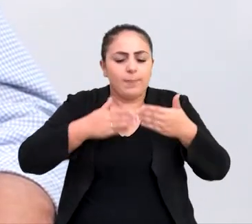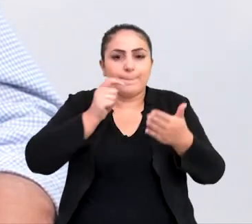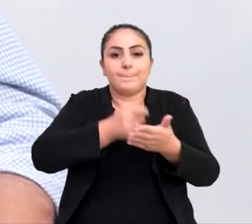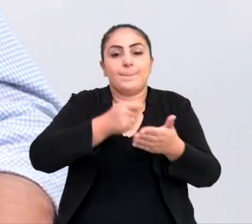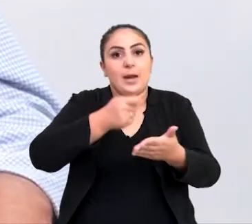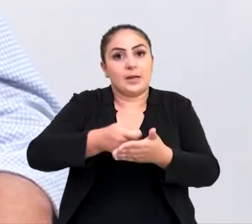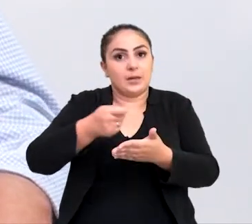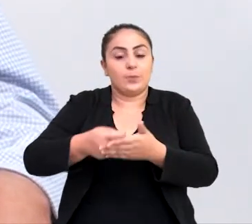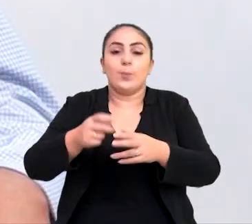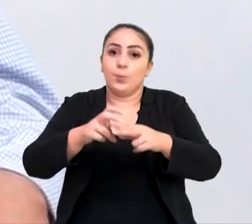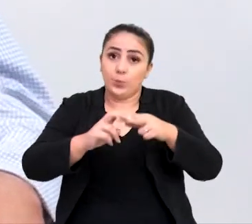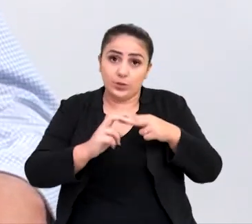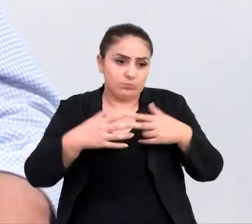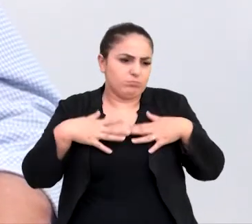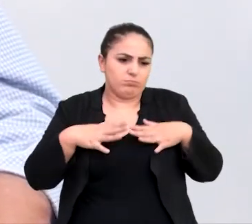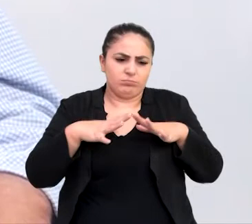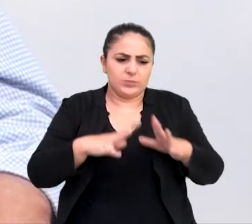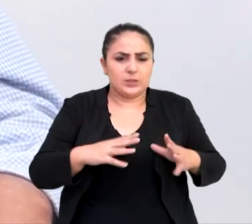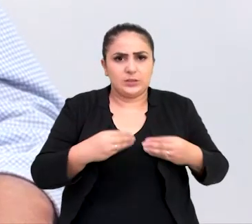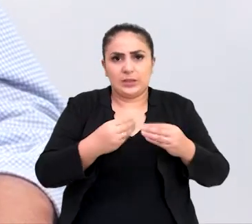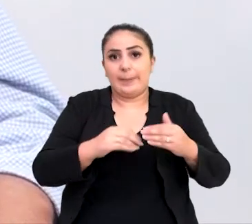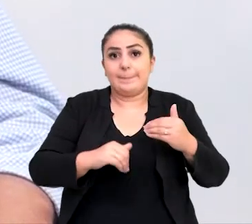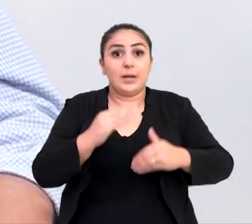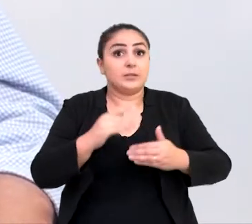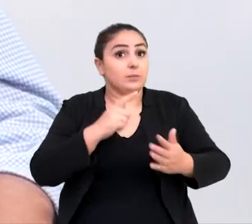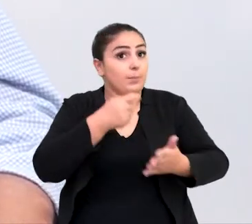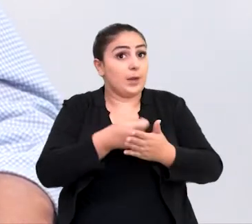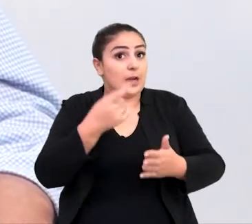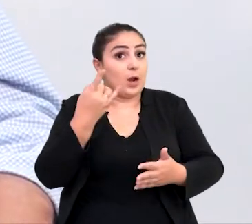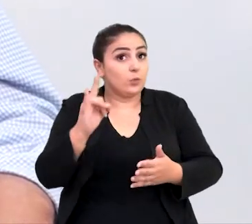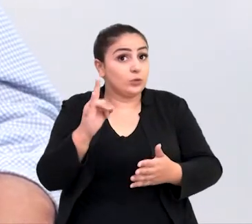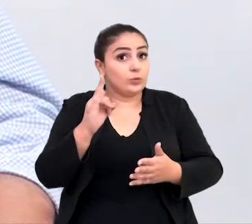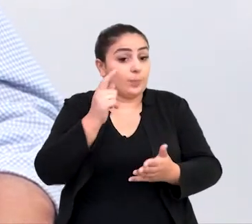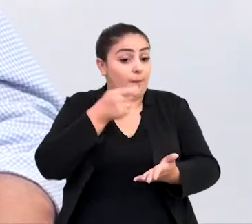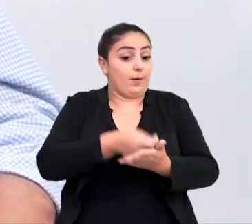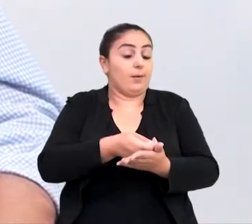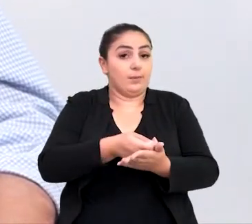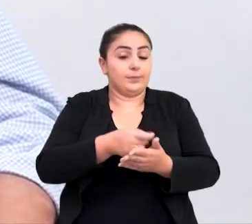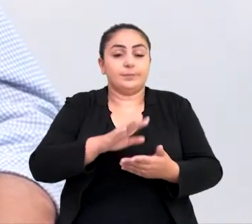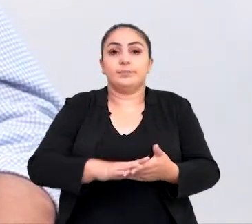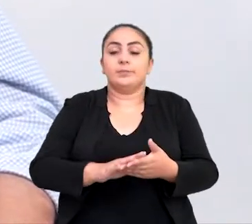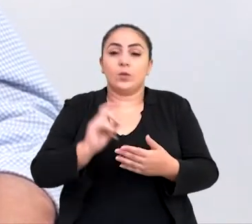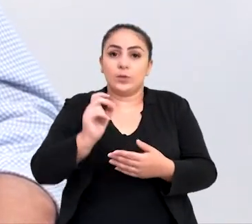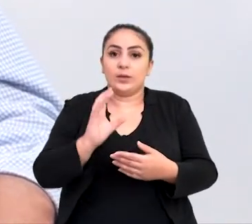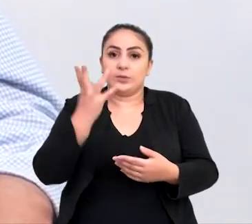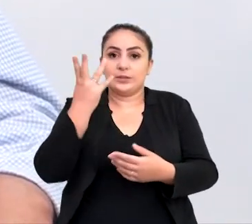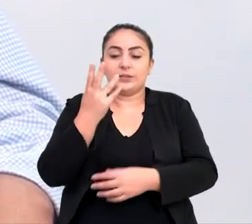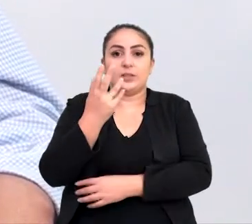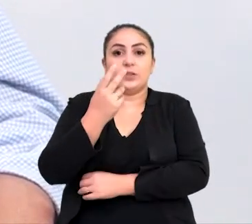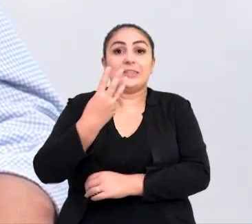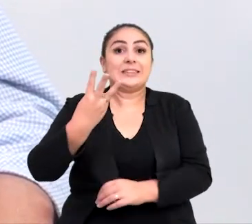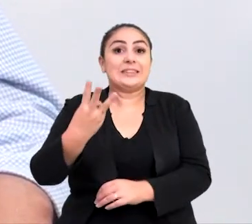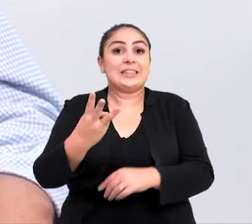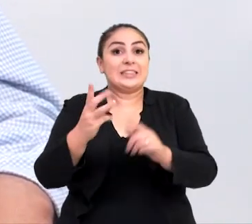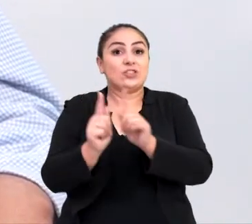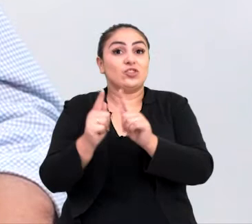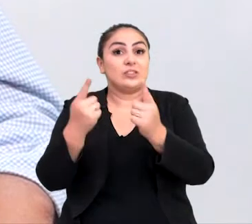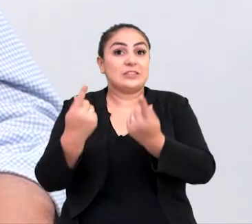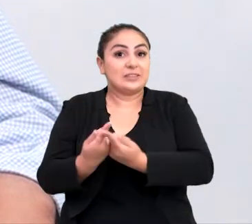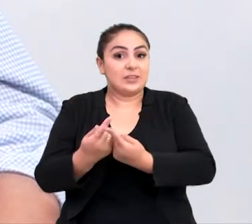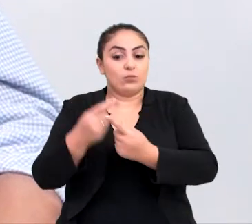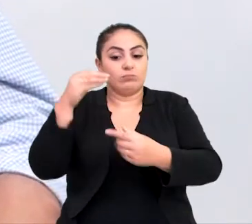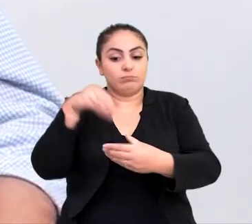pagar essa dívida. E daí eu não quis entregar mais enquanto não pagava a última prestação. E foi o que aconteceu de ficar